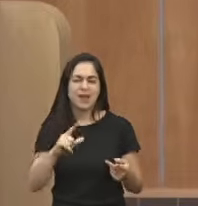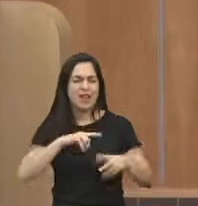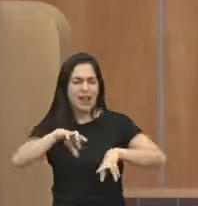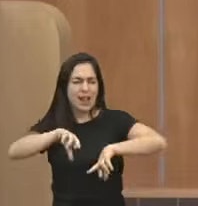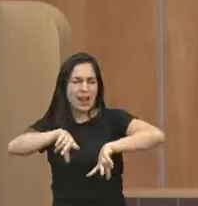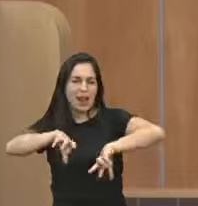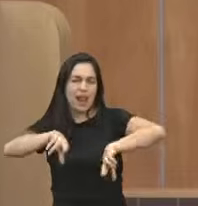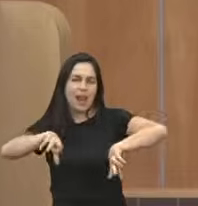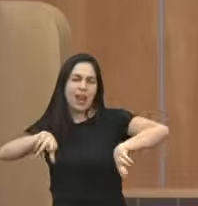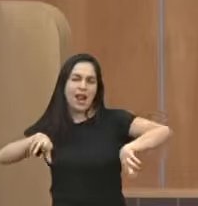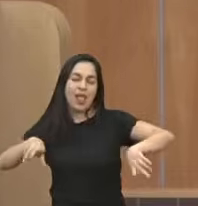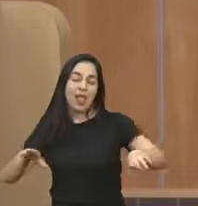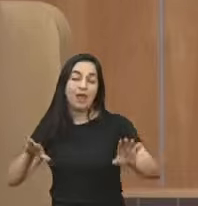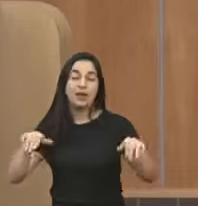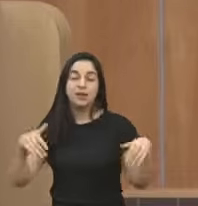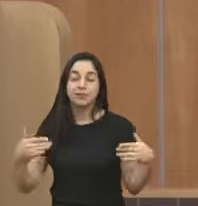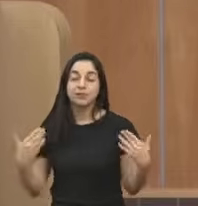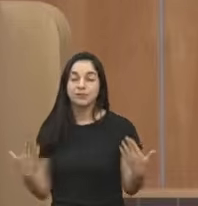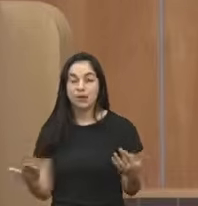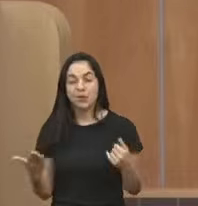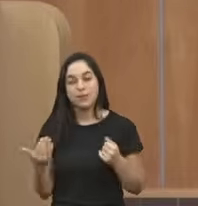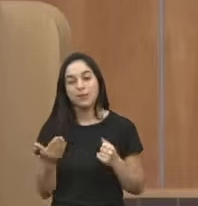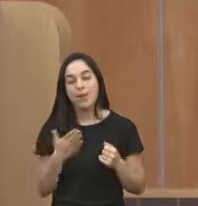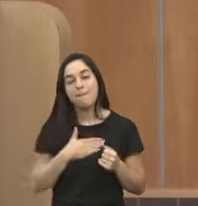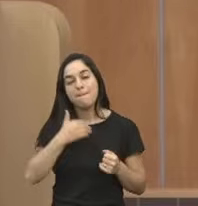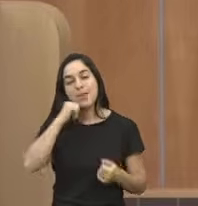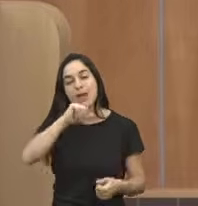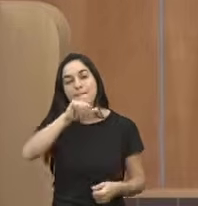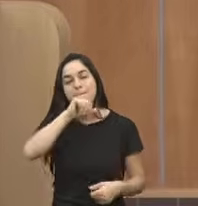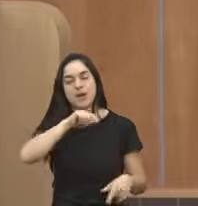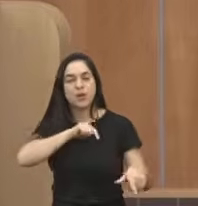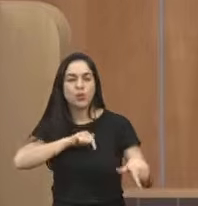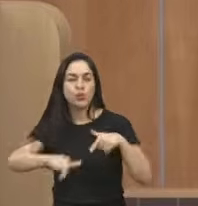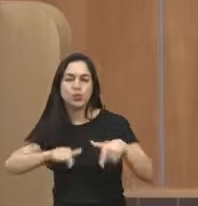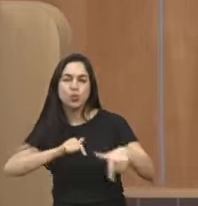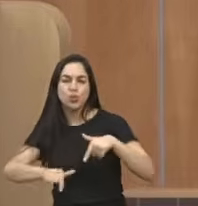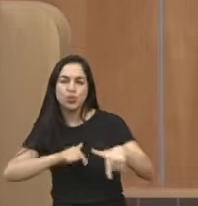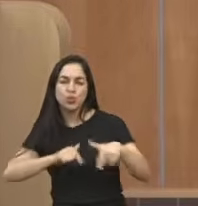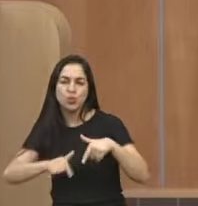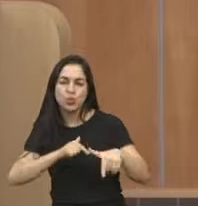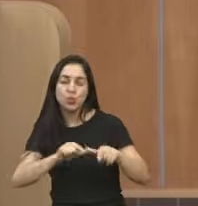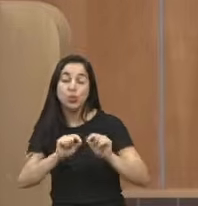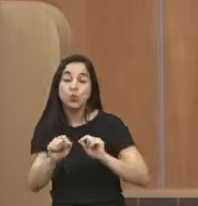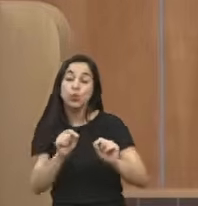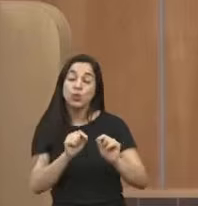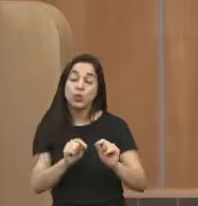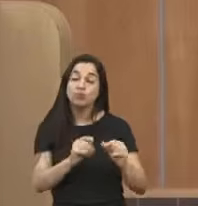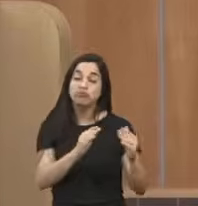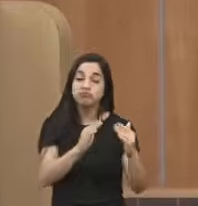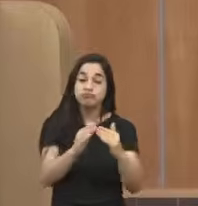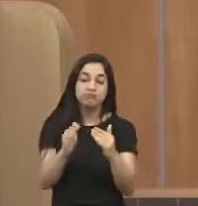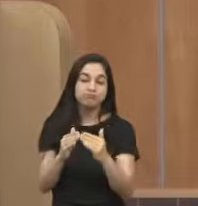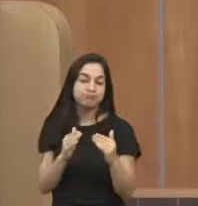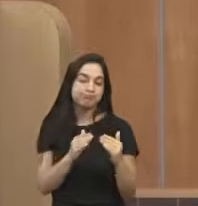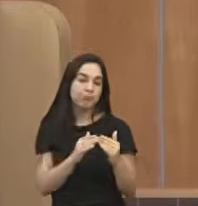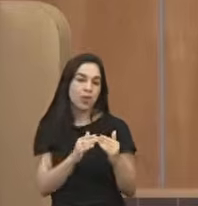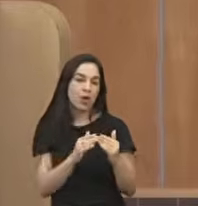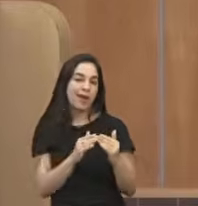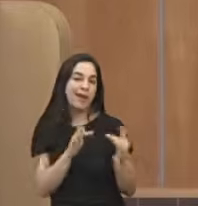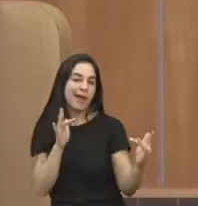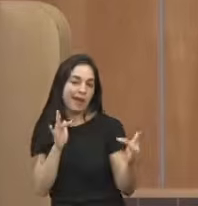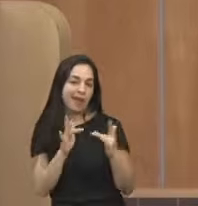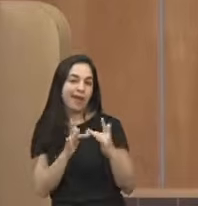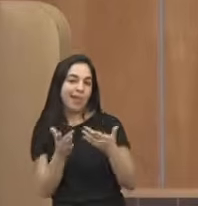outros. Então, a minha mãe trabalhou muito com o sistema de habitação ligado à Caixa Econômica